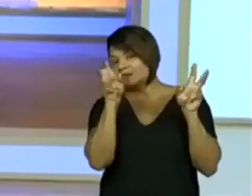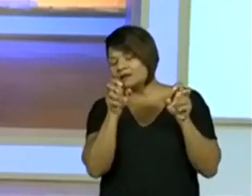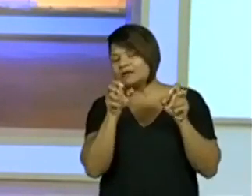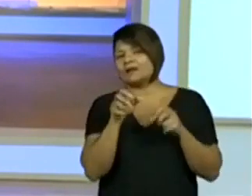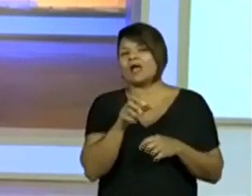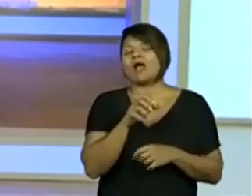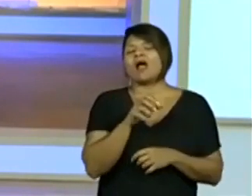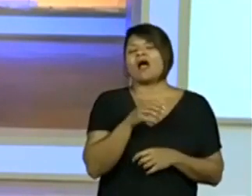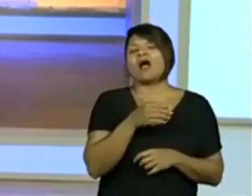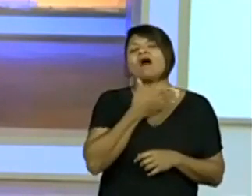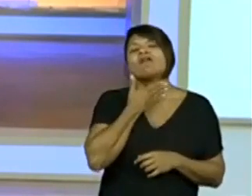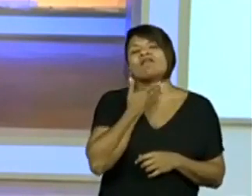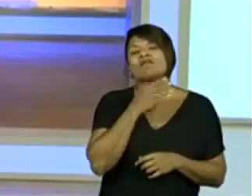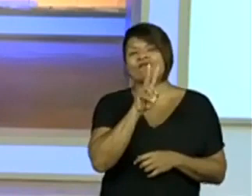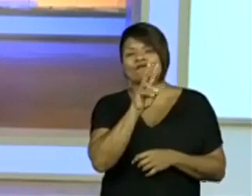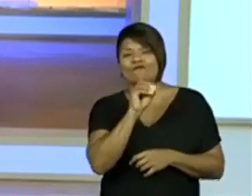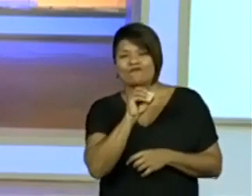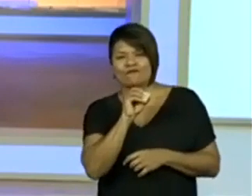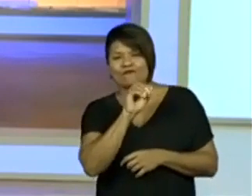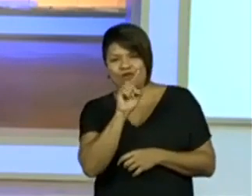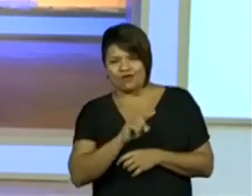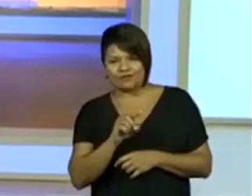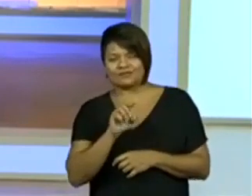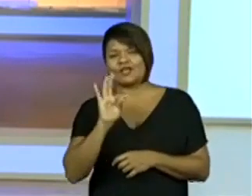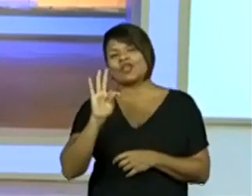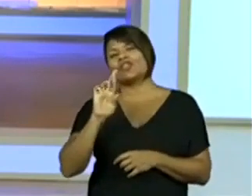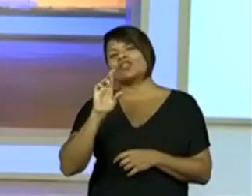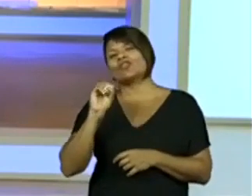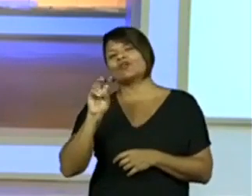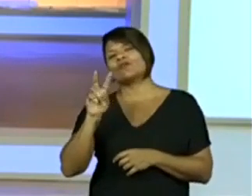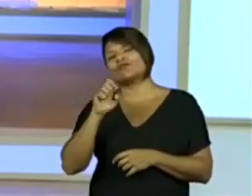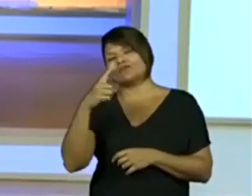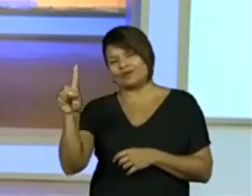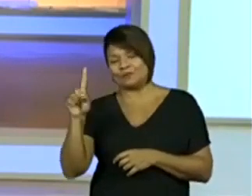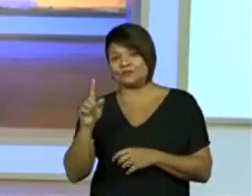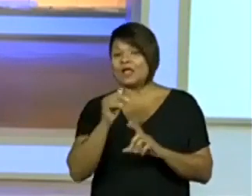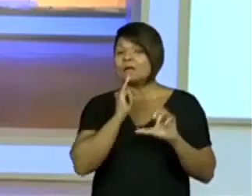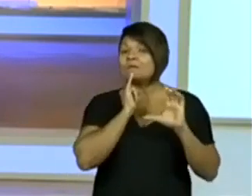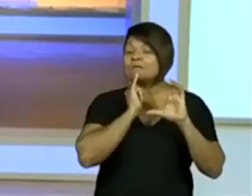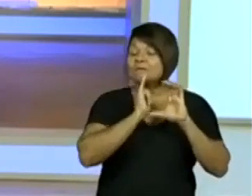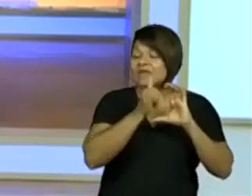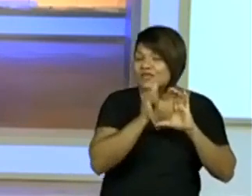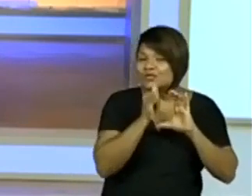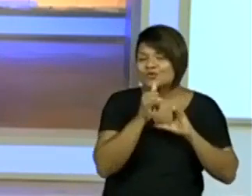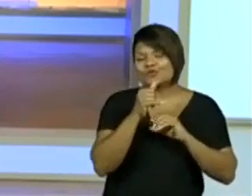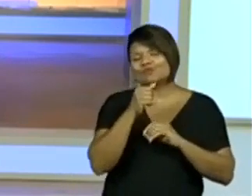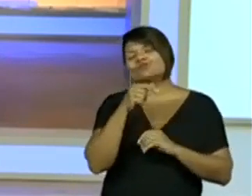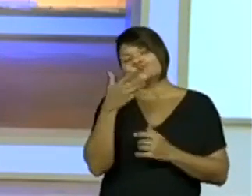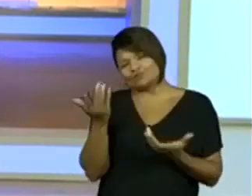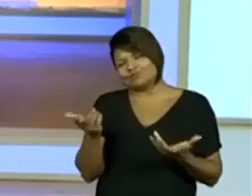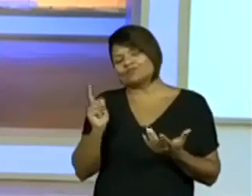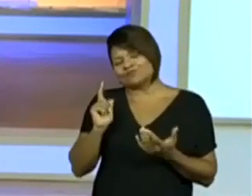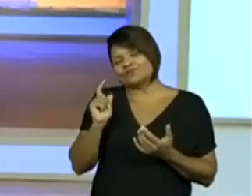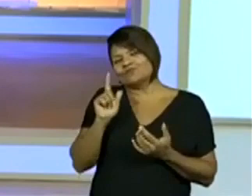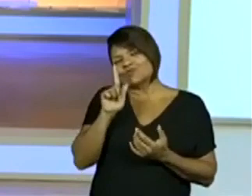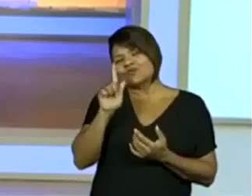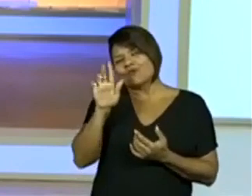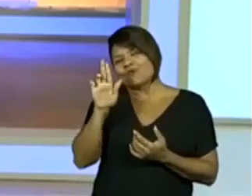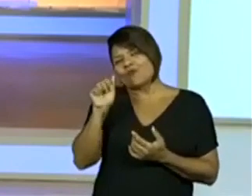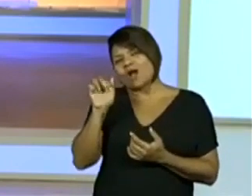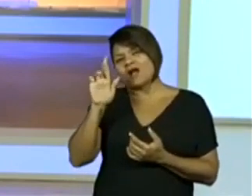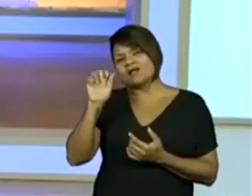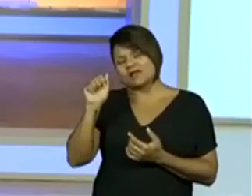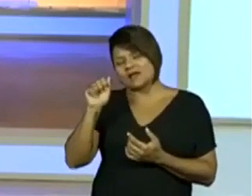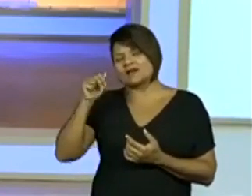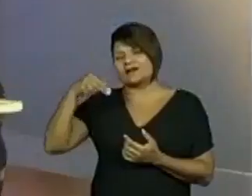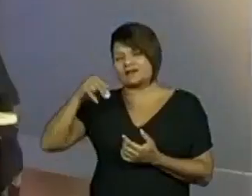Trovão, né? Mito de um povo guarani, mito de criação do povo guarani, né?